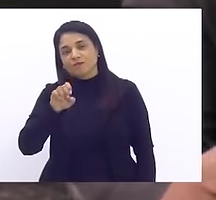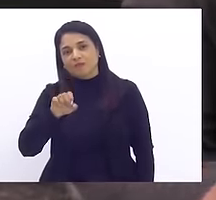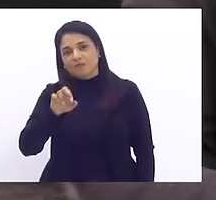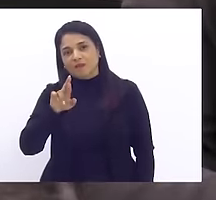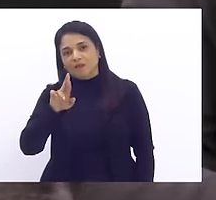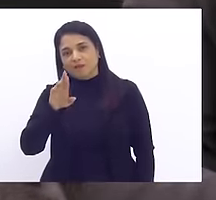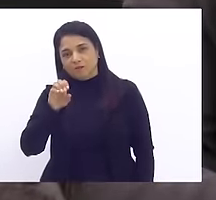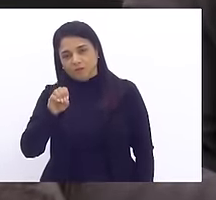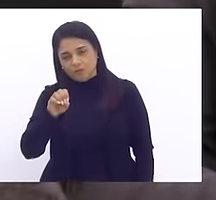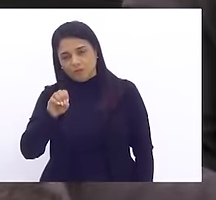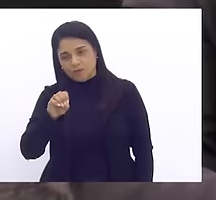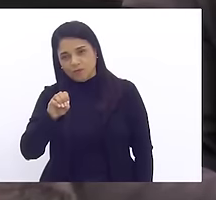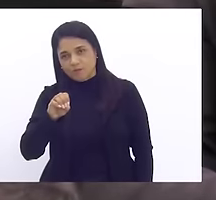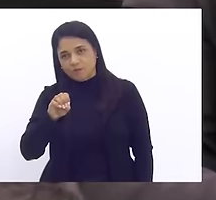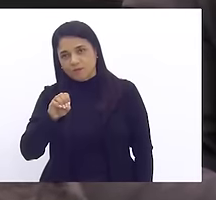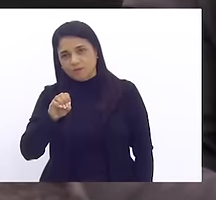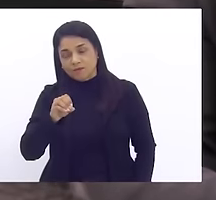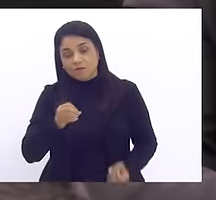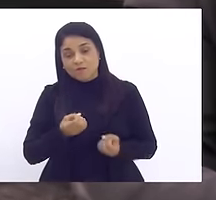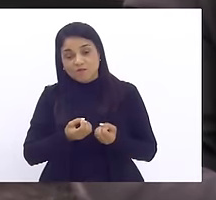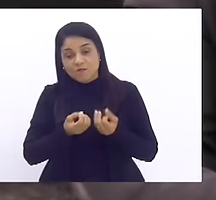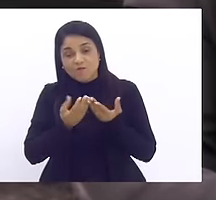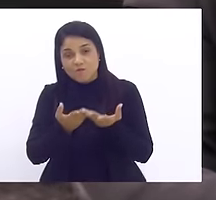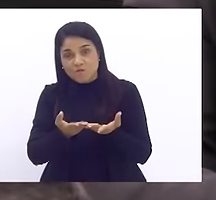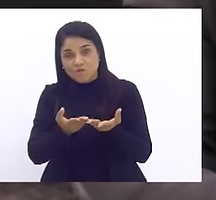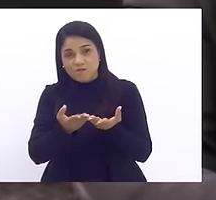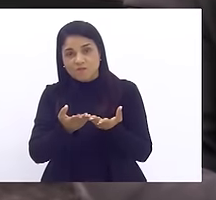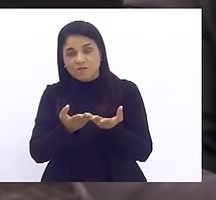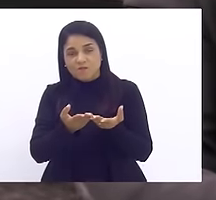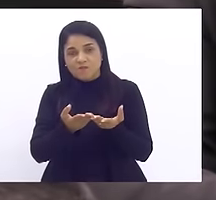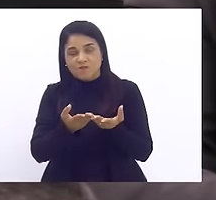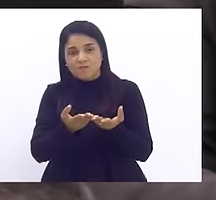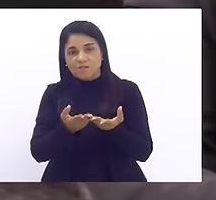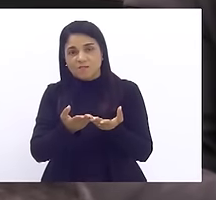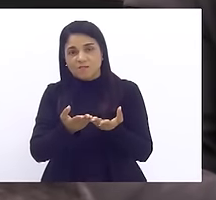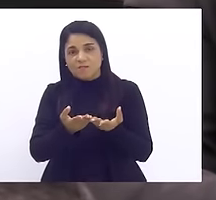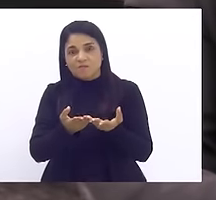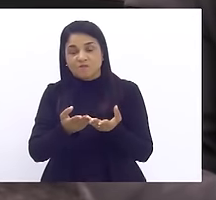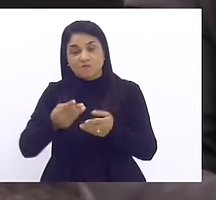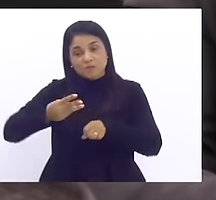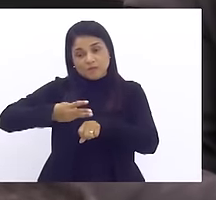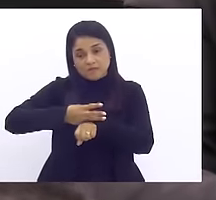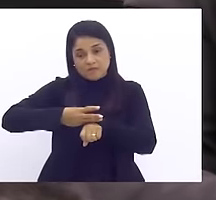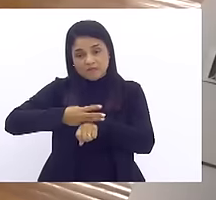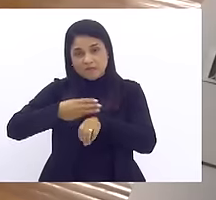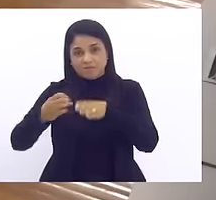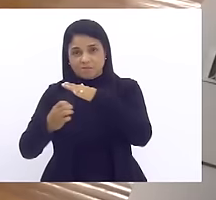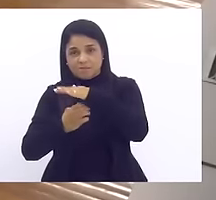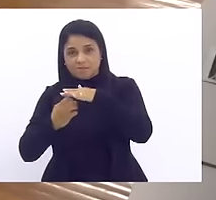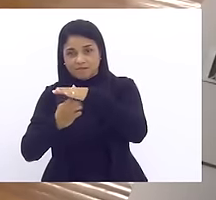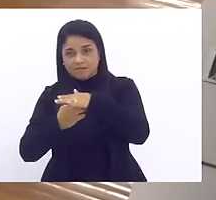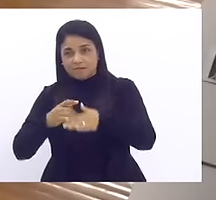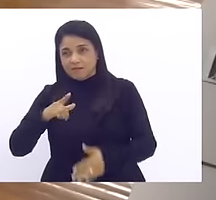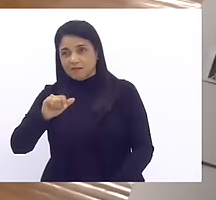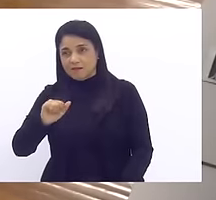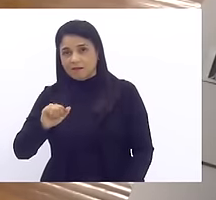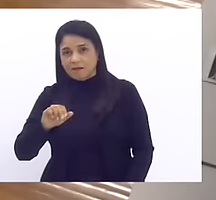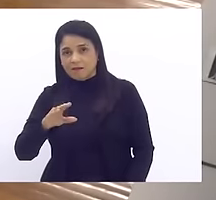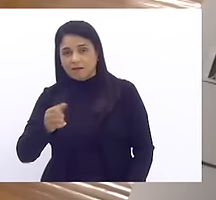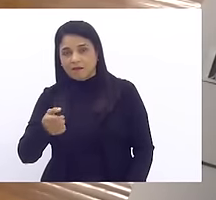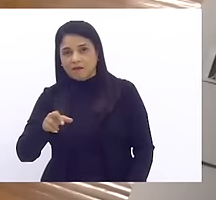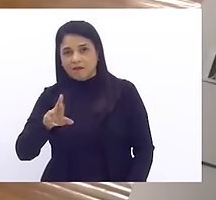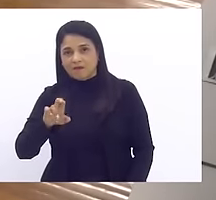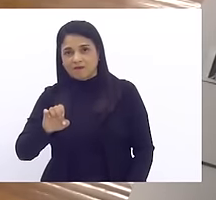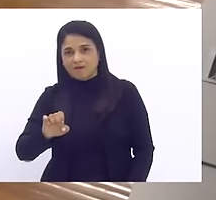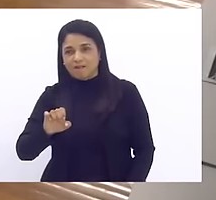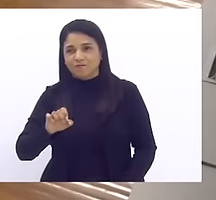fazendo o Detro fornece o terceirizado o Detro fornece pro terceirizado mas ele não